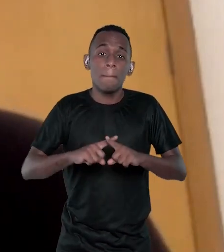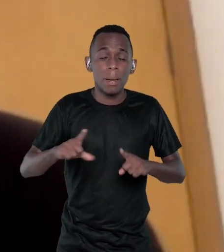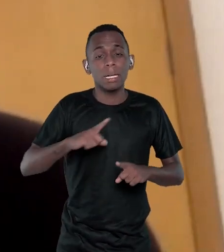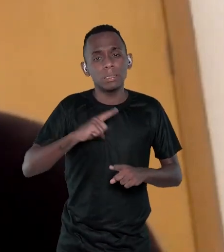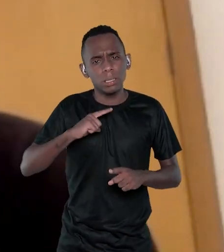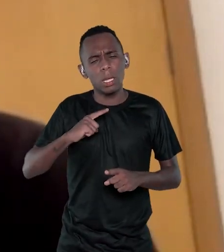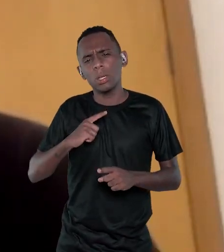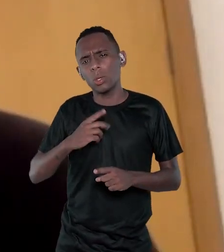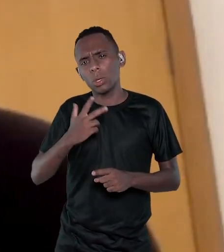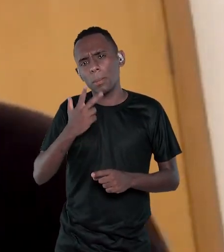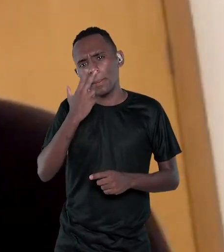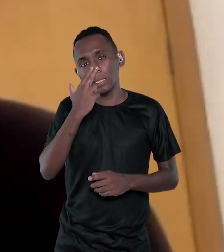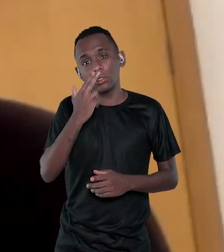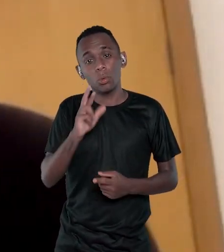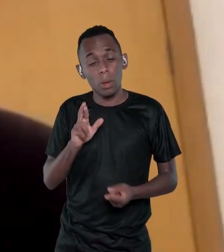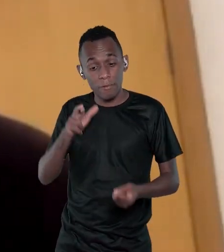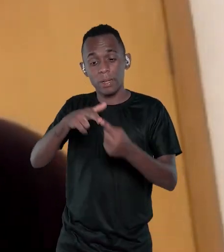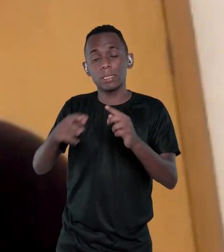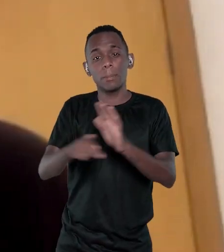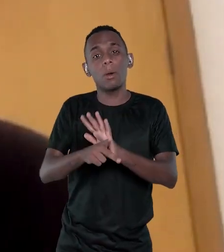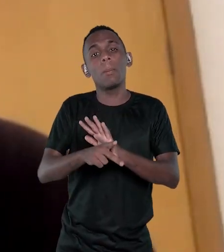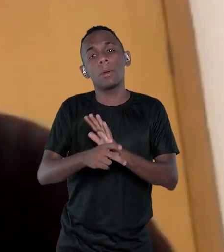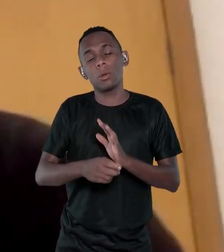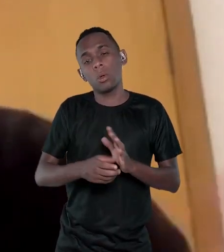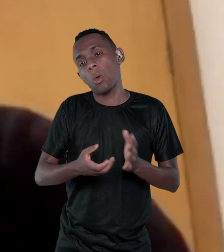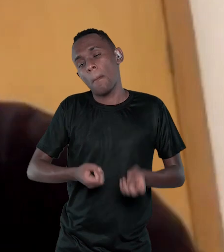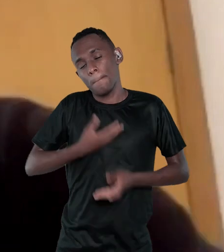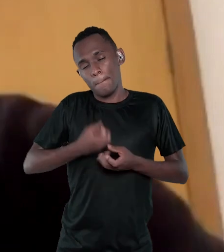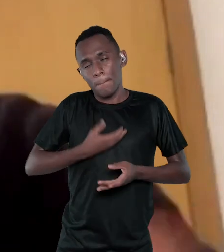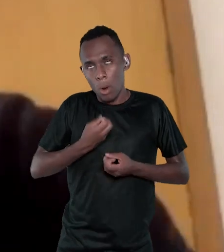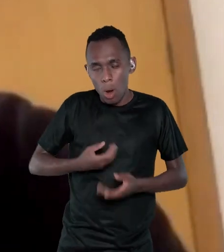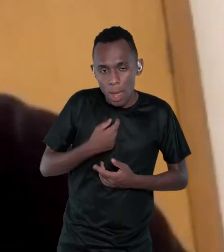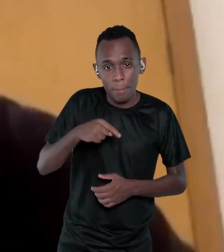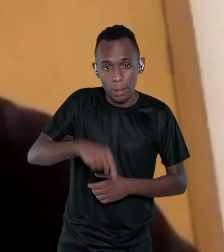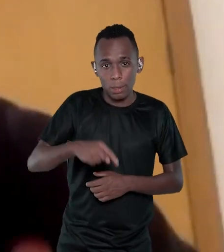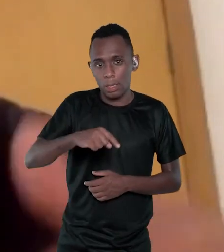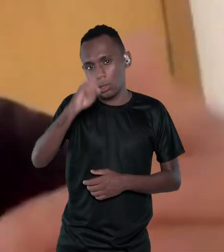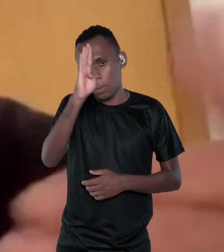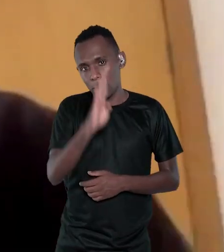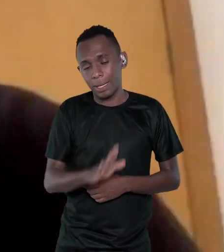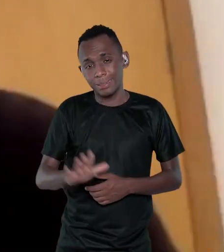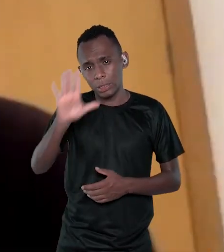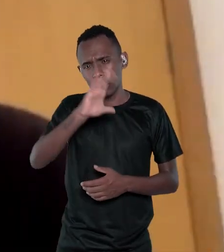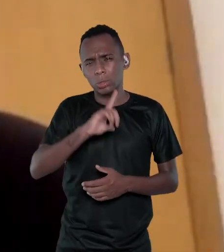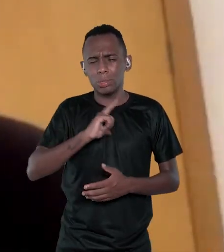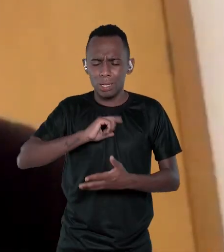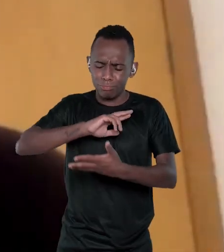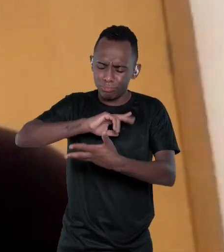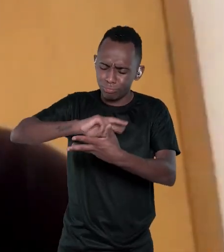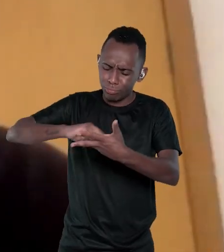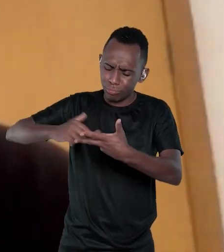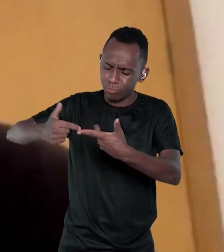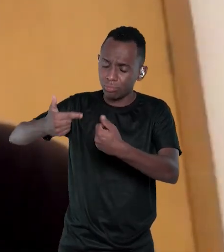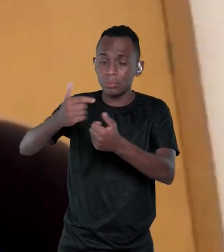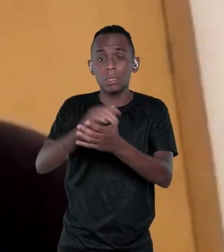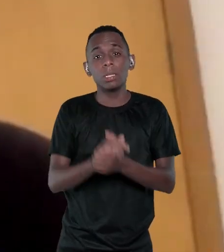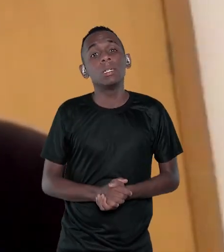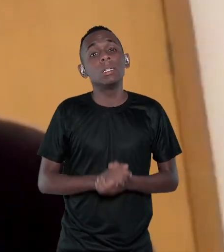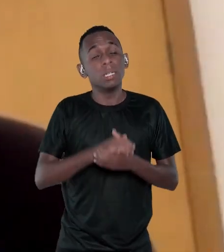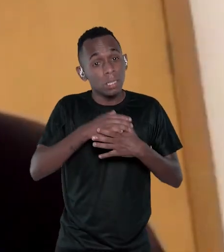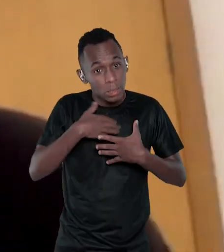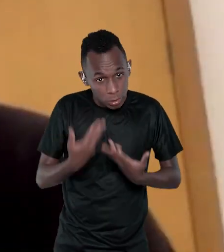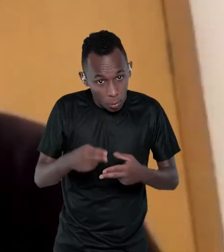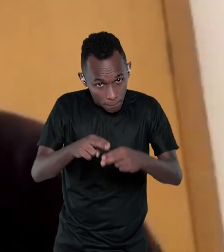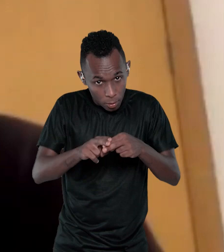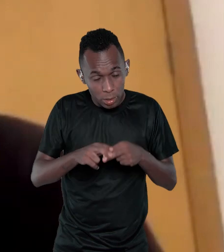tem um panorama da poesia no Brasil. Tem Padre Anchieta, tem Gregório de Matos, e